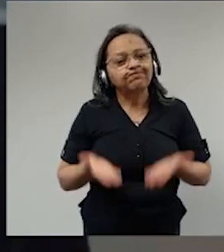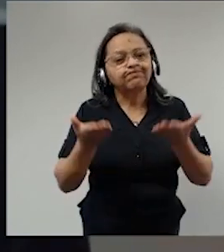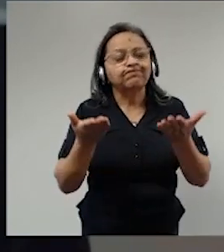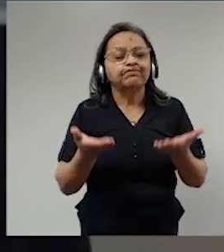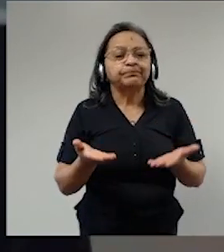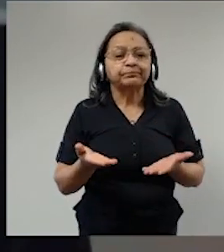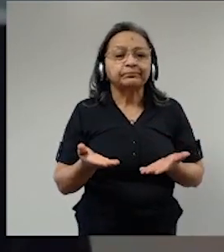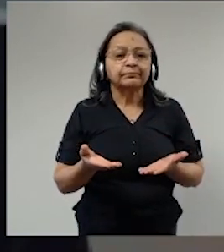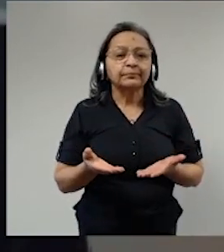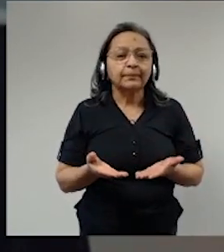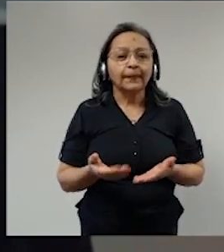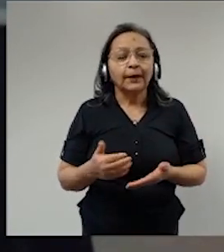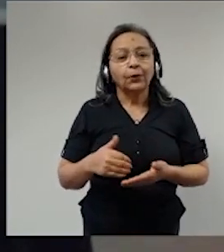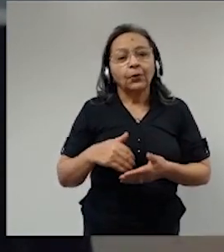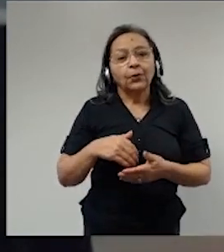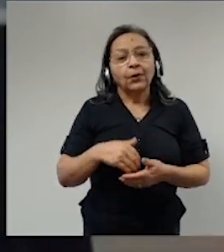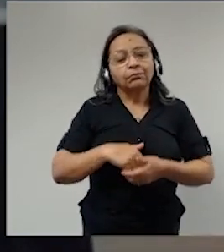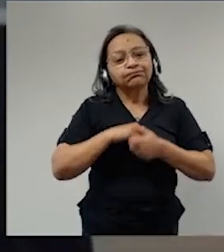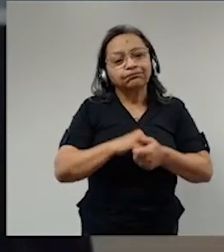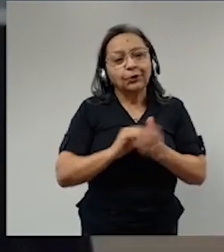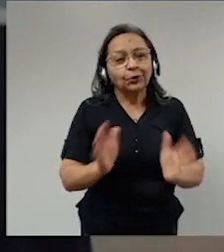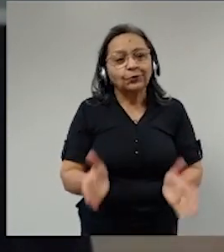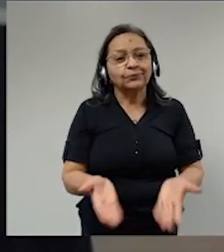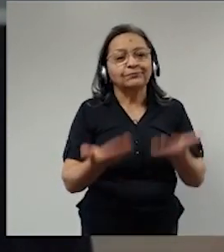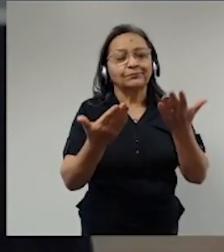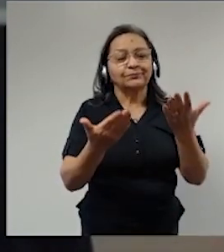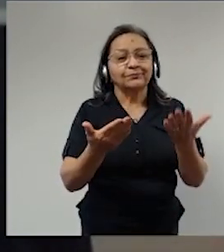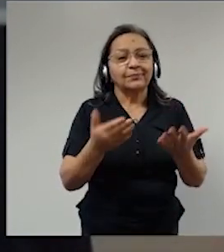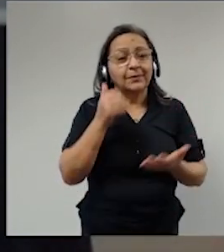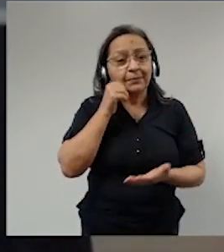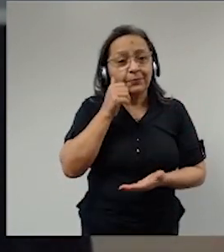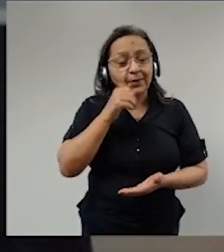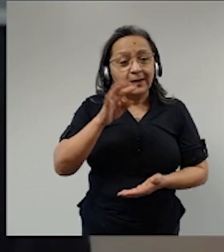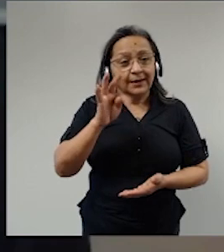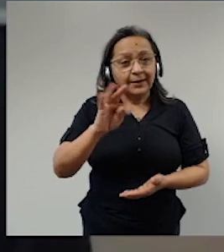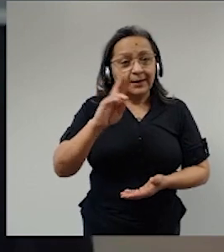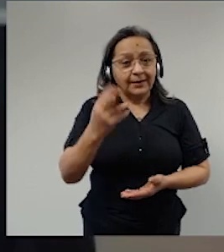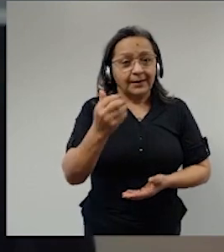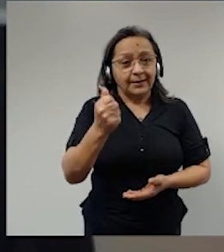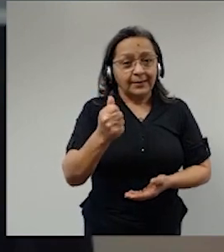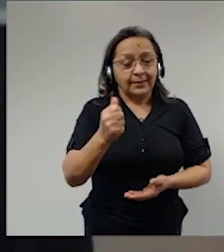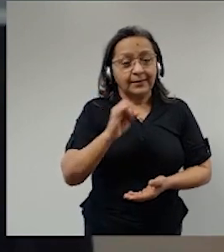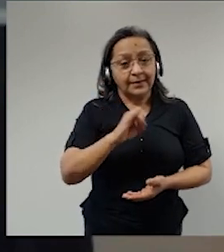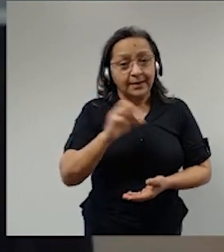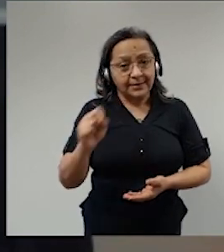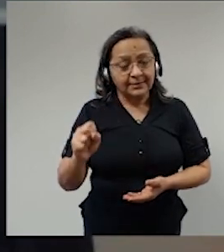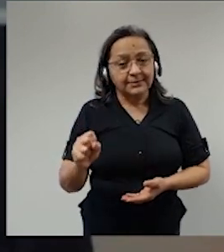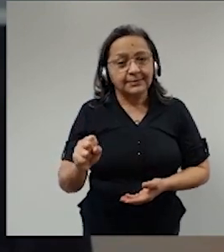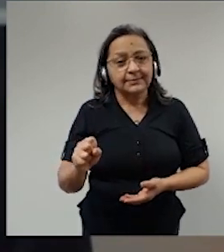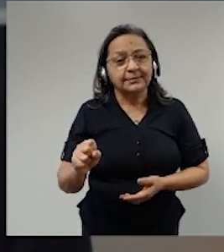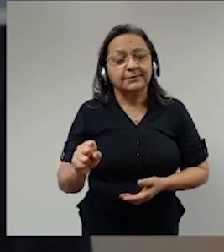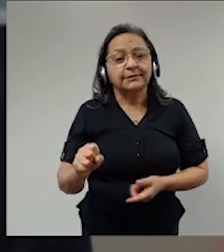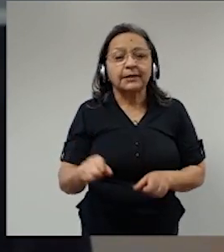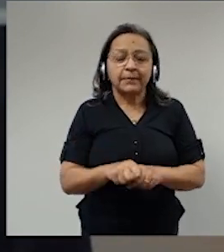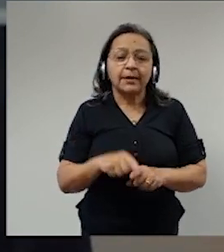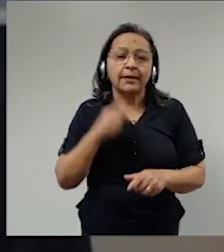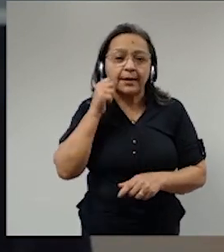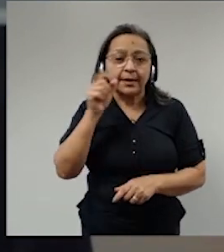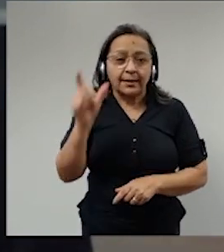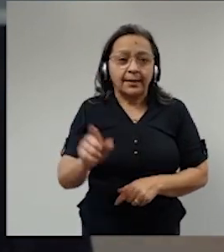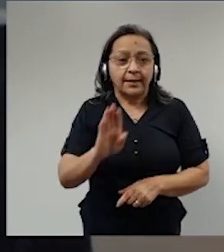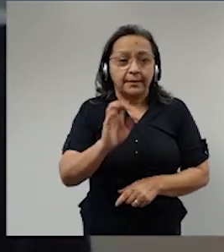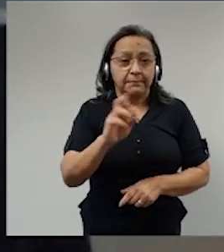Branca, eu homenageei todas as mulheres advogadas que estão aqui conosco hoje. Vamos falar de um tema